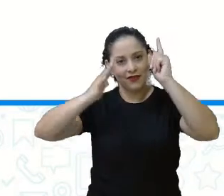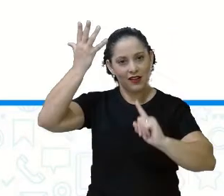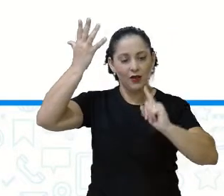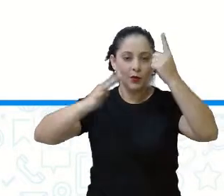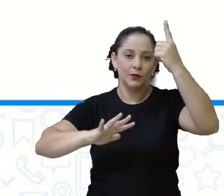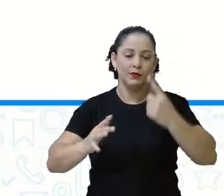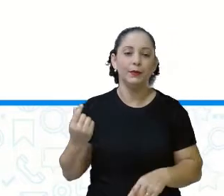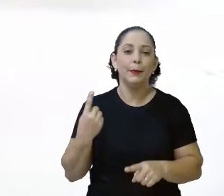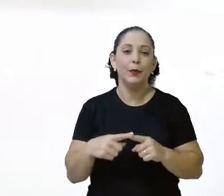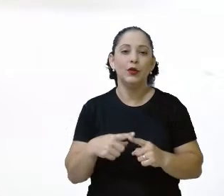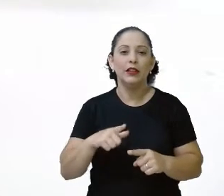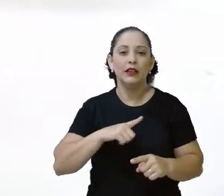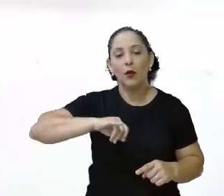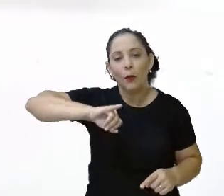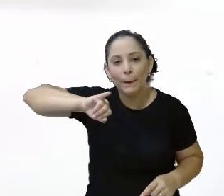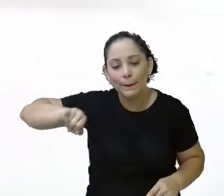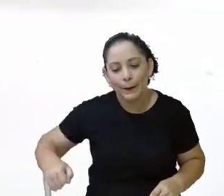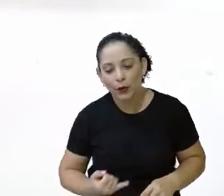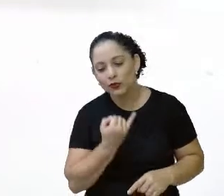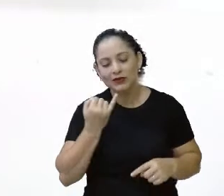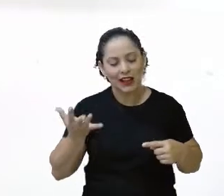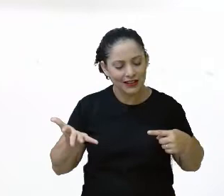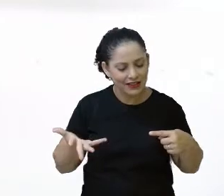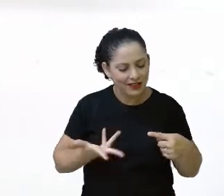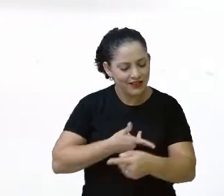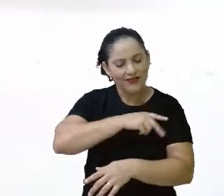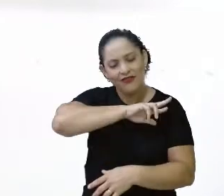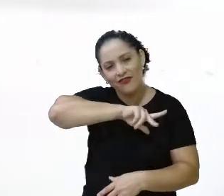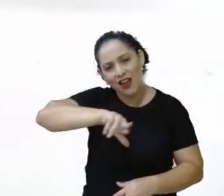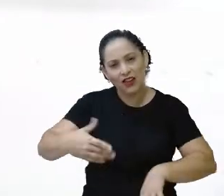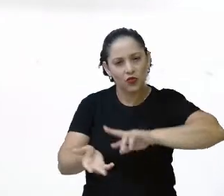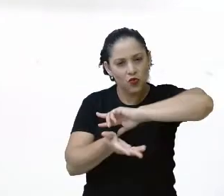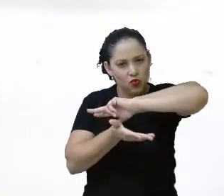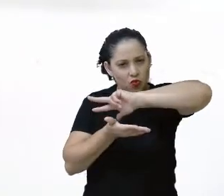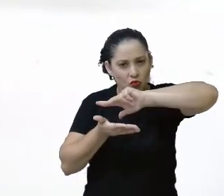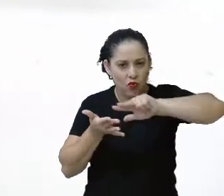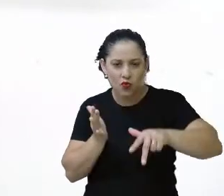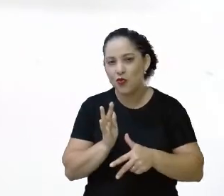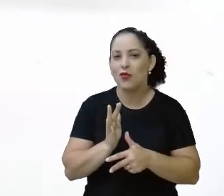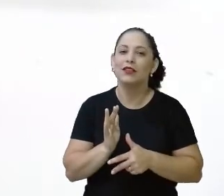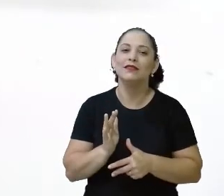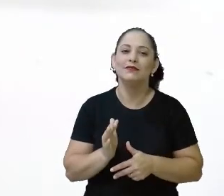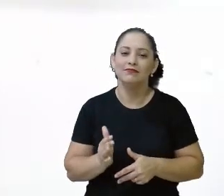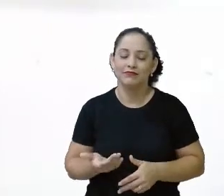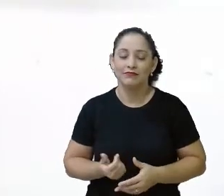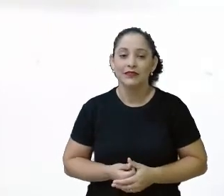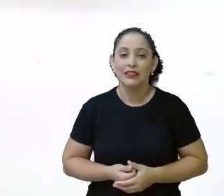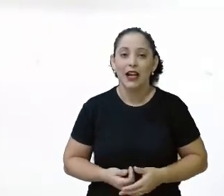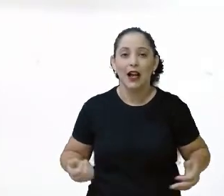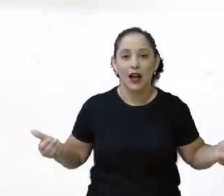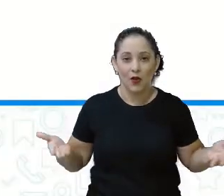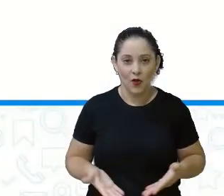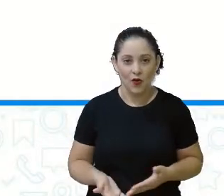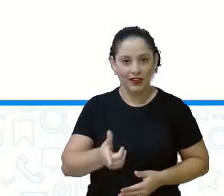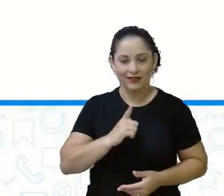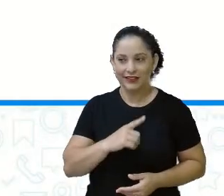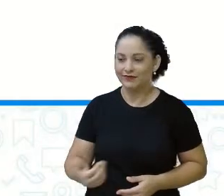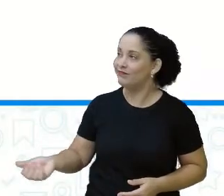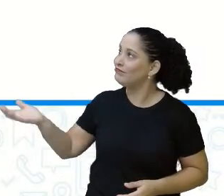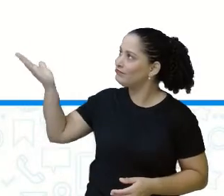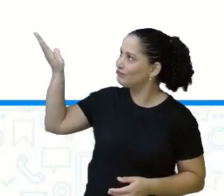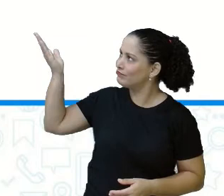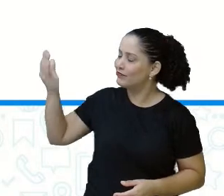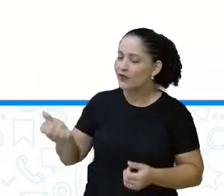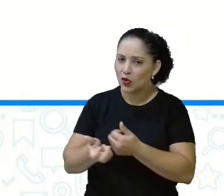a oportunidade de vários deles se apresentarem. E então, eu trouxe para vocês aí nesta imagem alguns